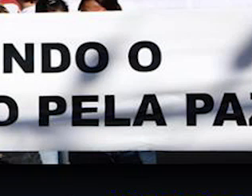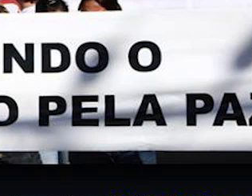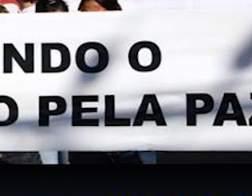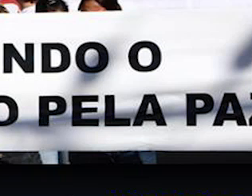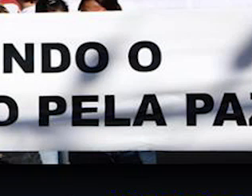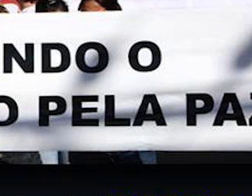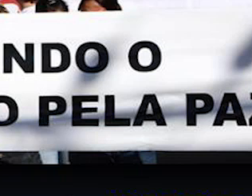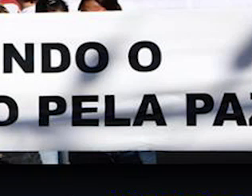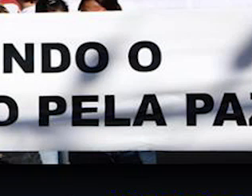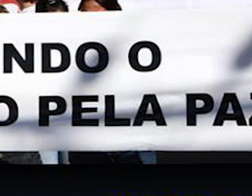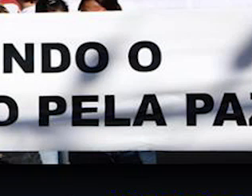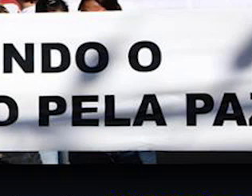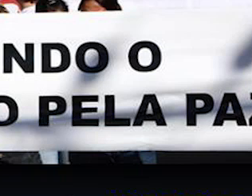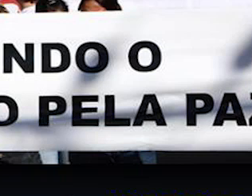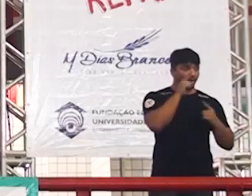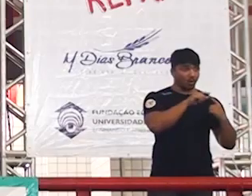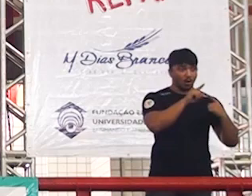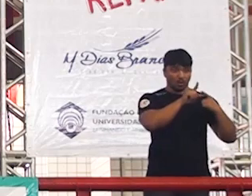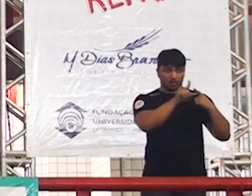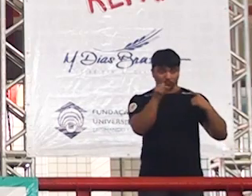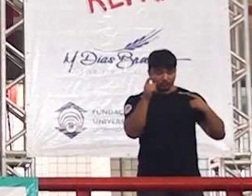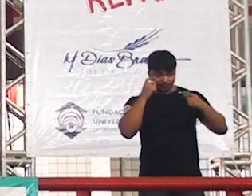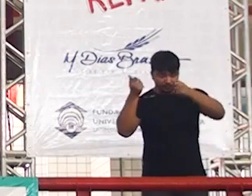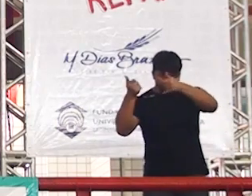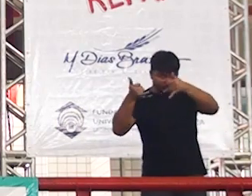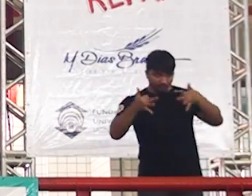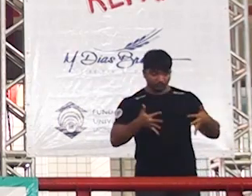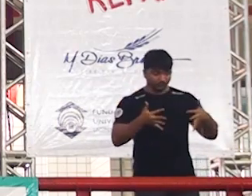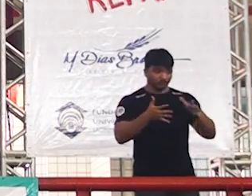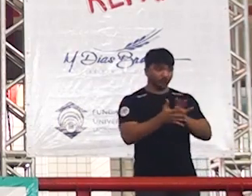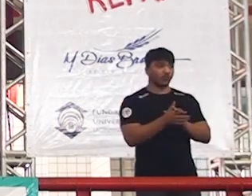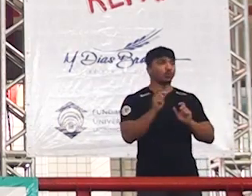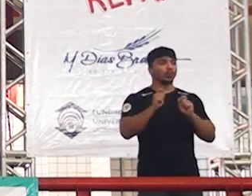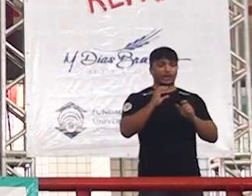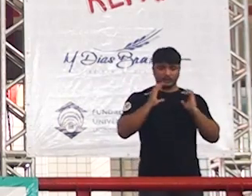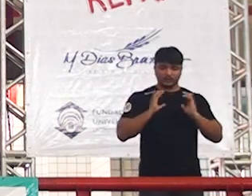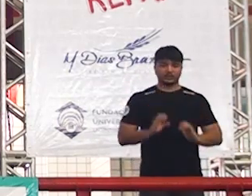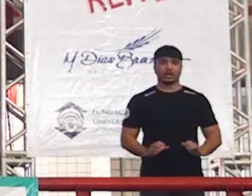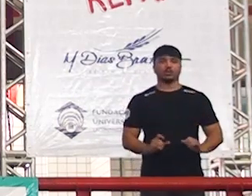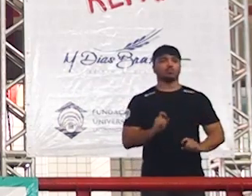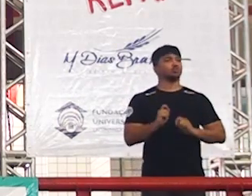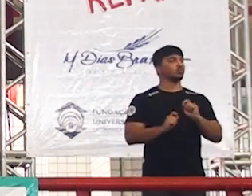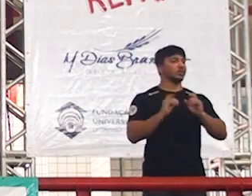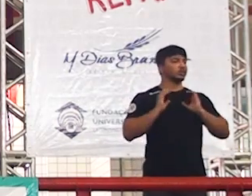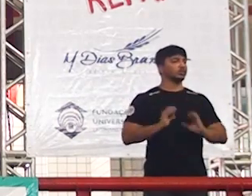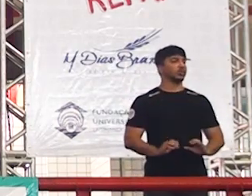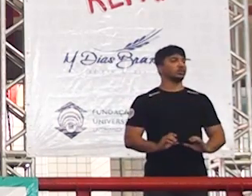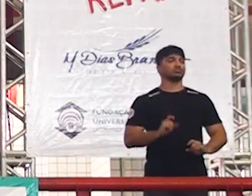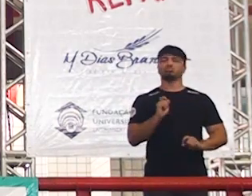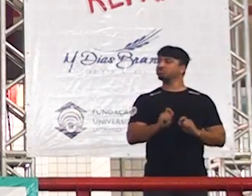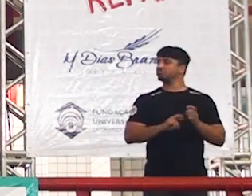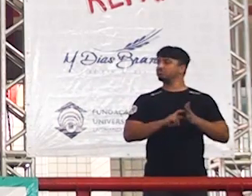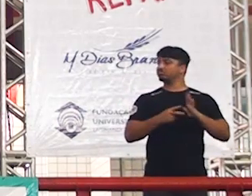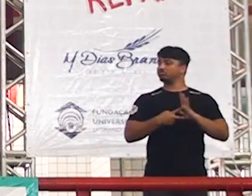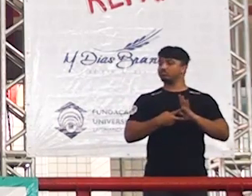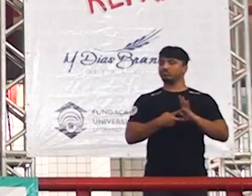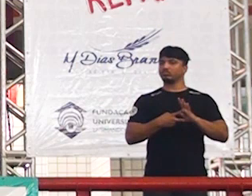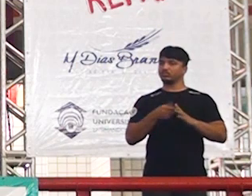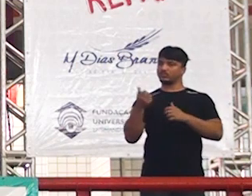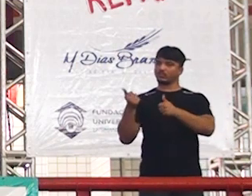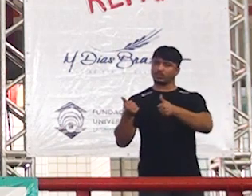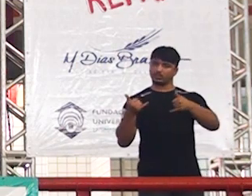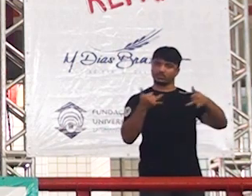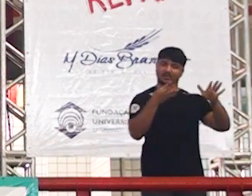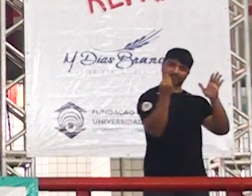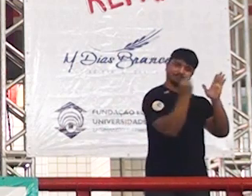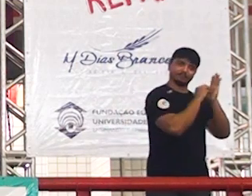época. Puxa uma setinha aí para o lado. O que é ser cidadão? Era isso que você tinha que falar na